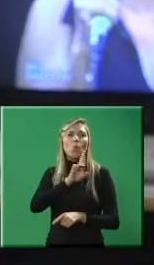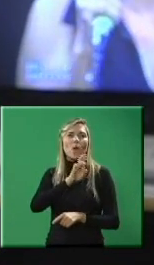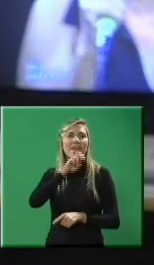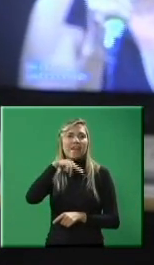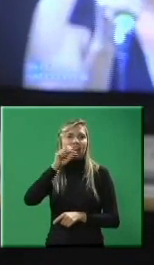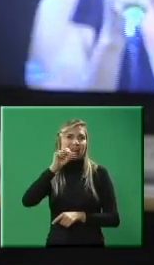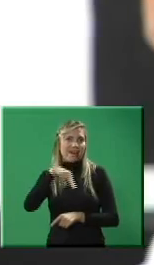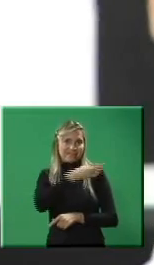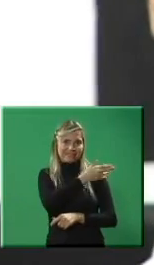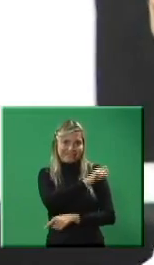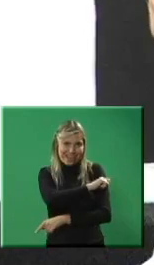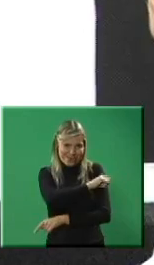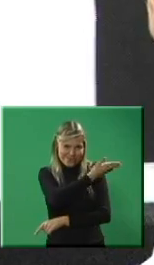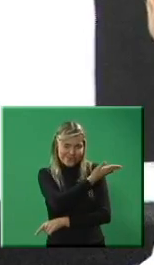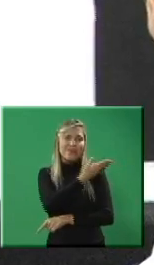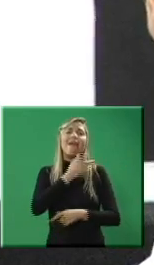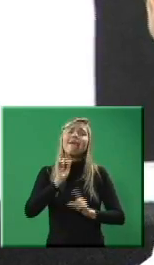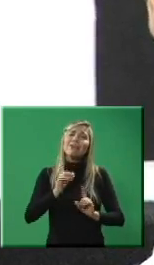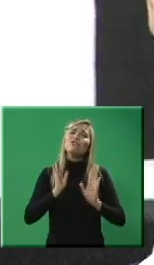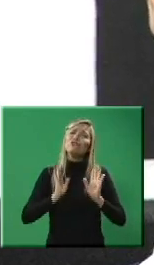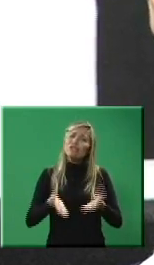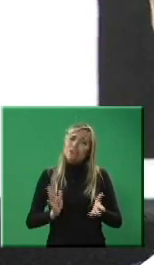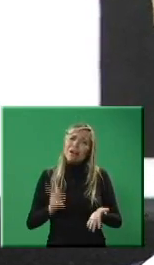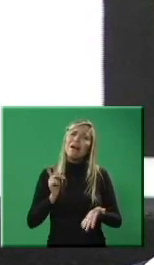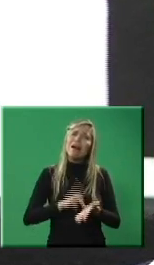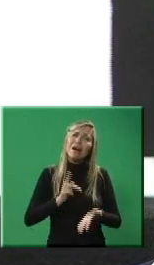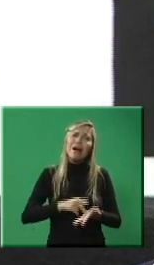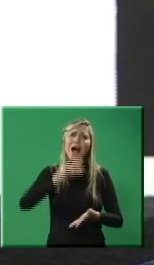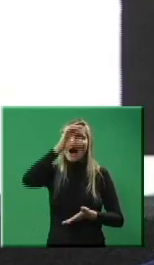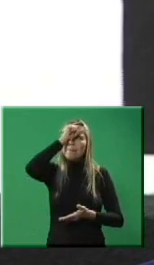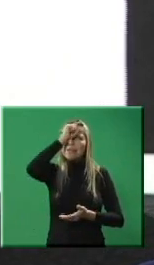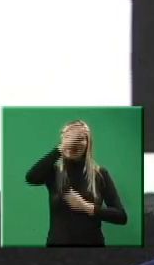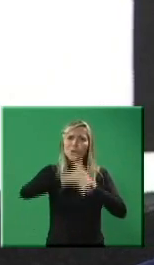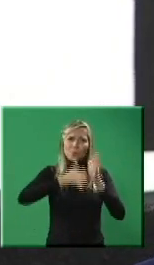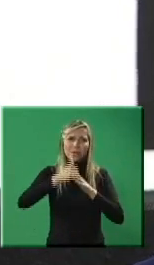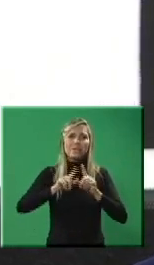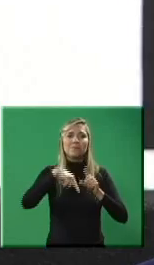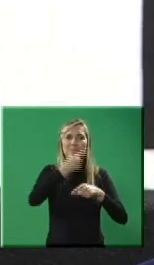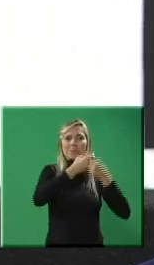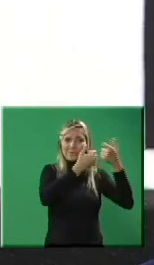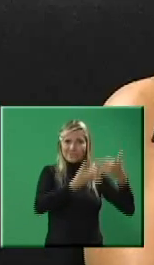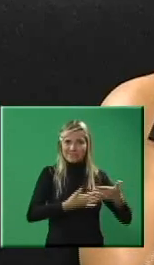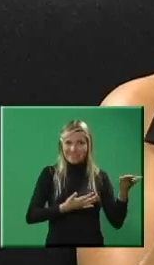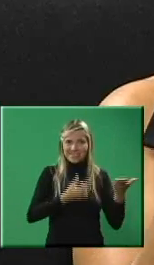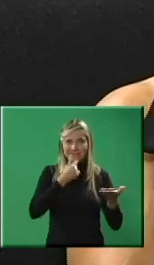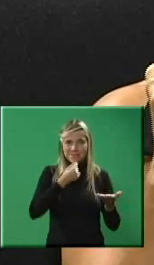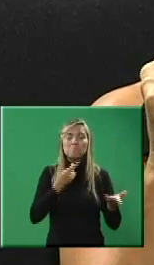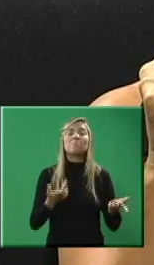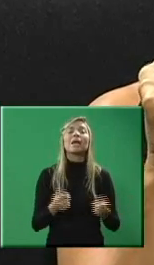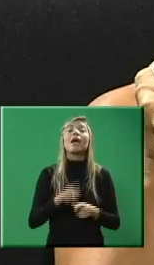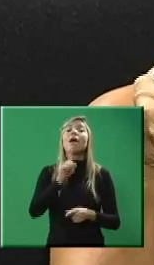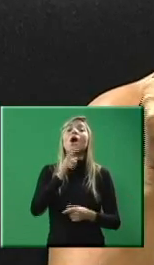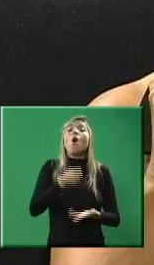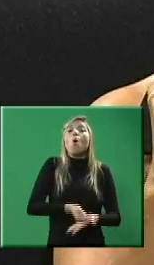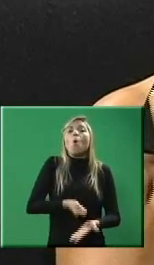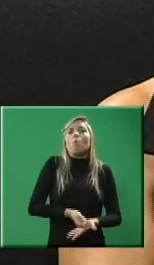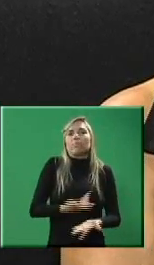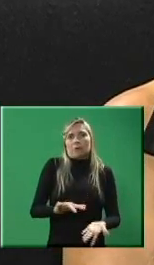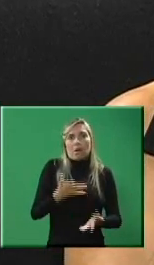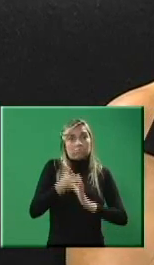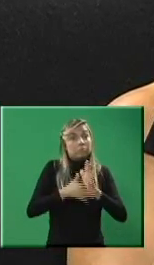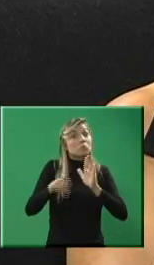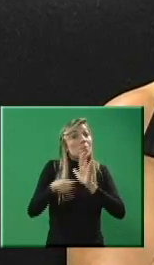por essa disciplina neste semestre, com um grande aproveitamento, depois ele vai dizer disso, né, Renan? Ela passou a ser obrigatória. E o que